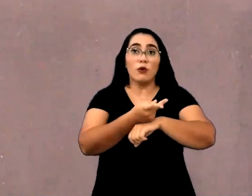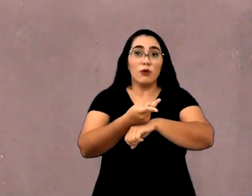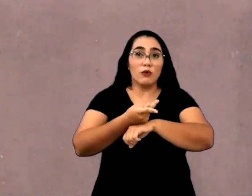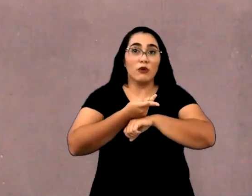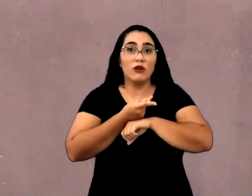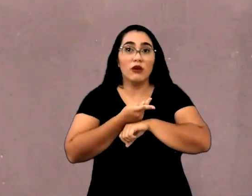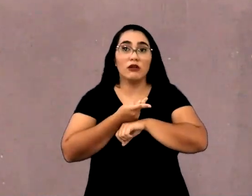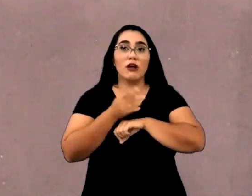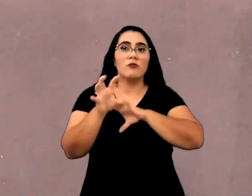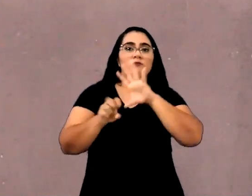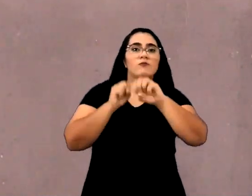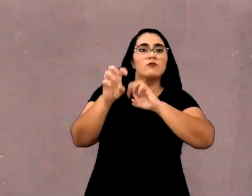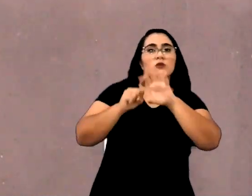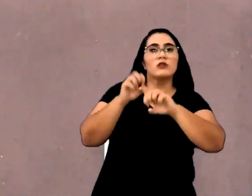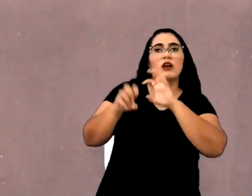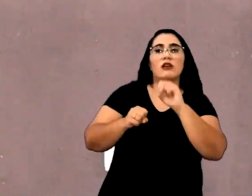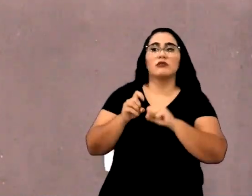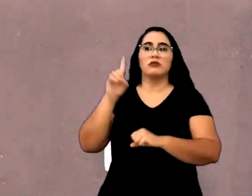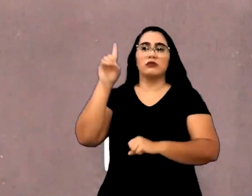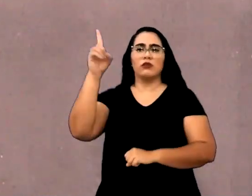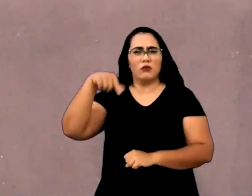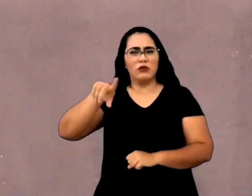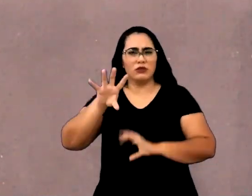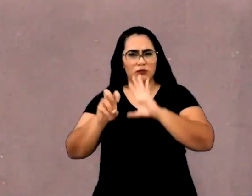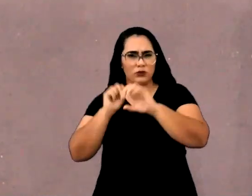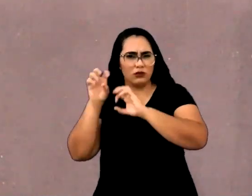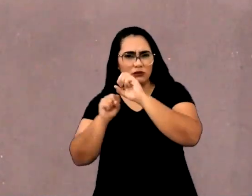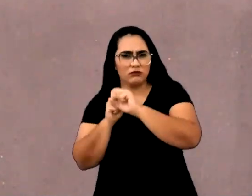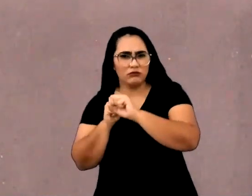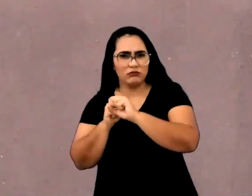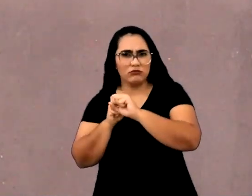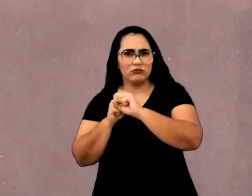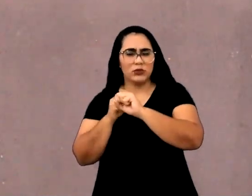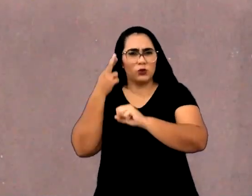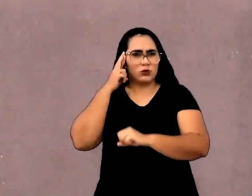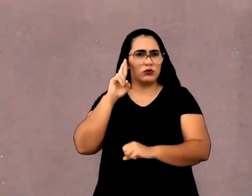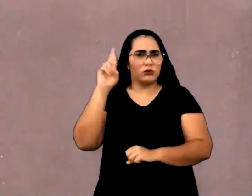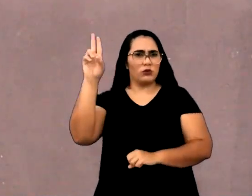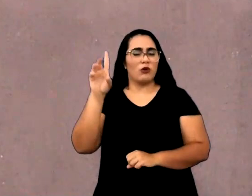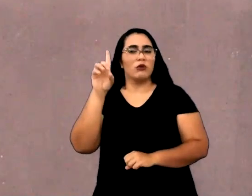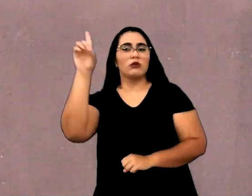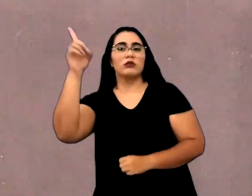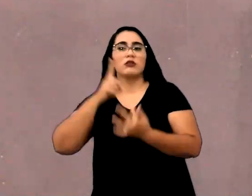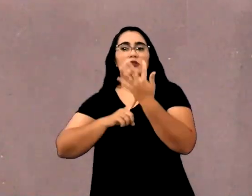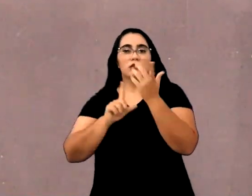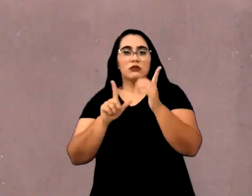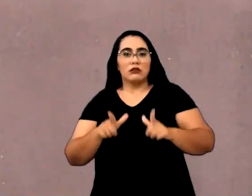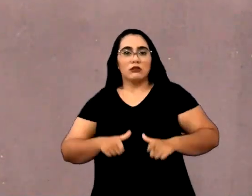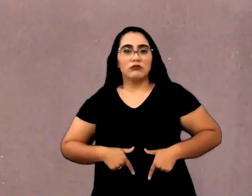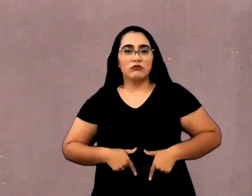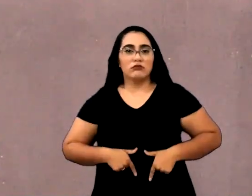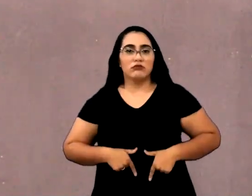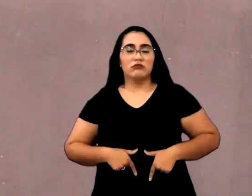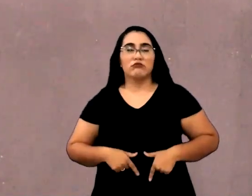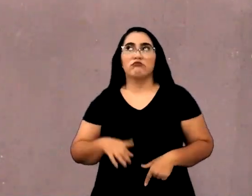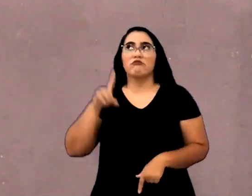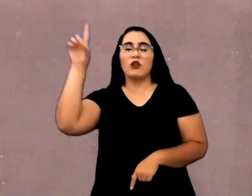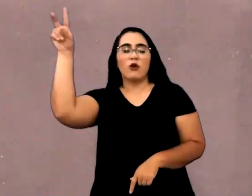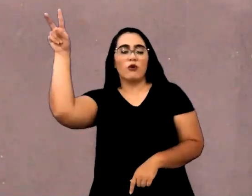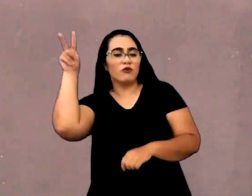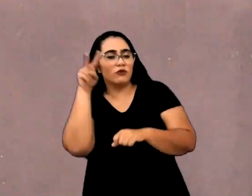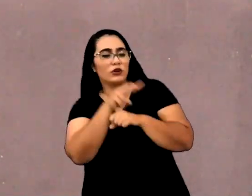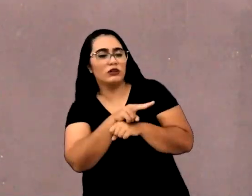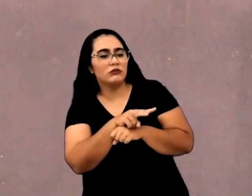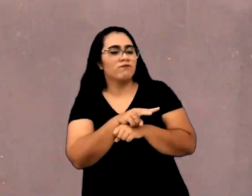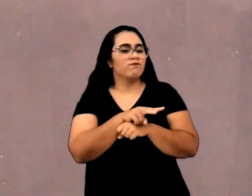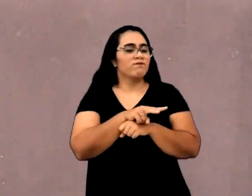Você tem buscado o Senhor? O Senhor, o Deus de Israel, o Deus que olhou e viu que